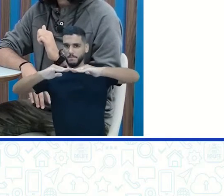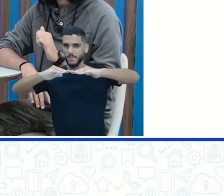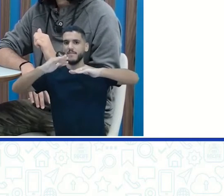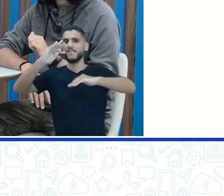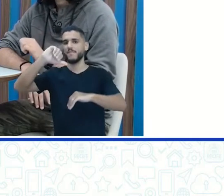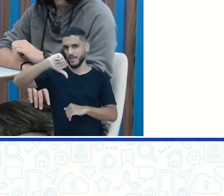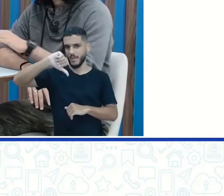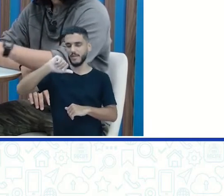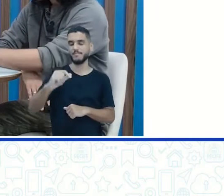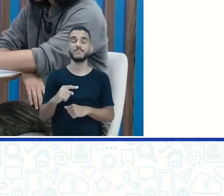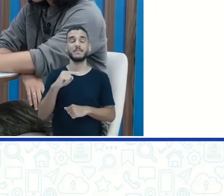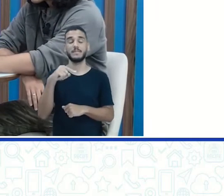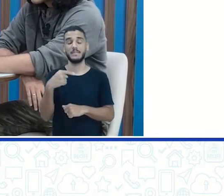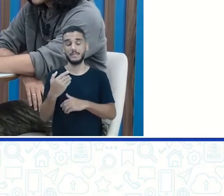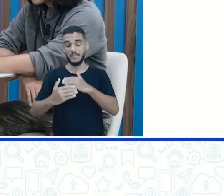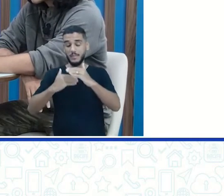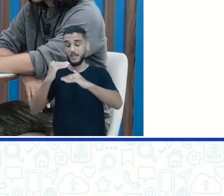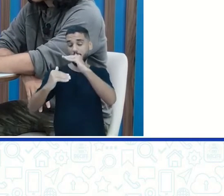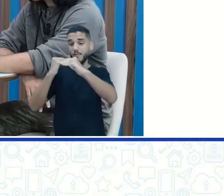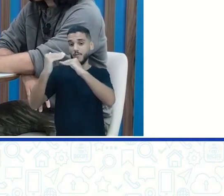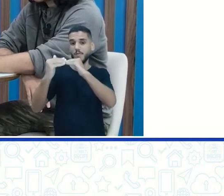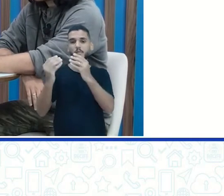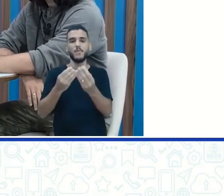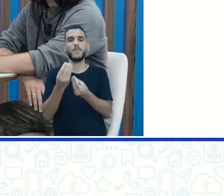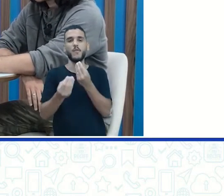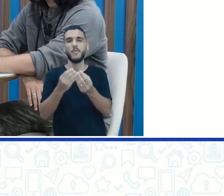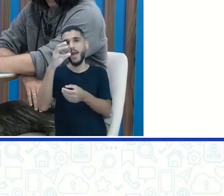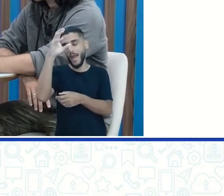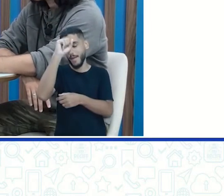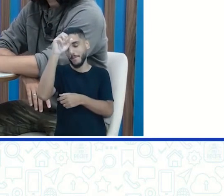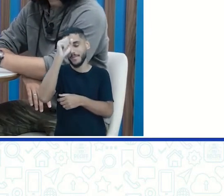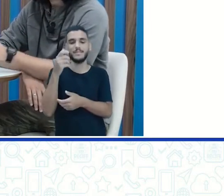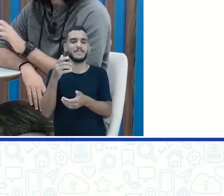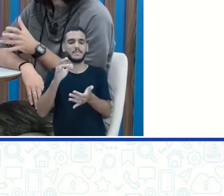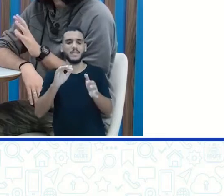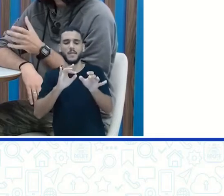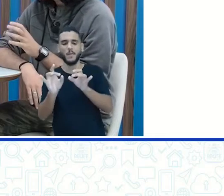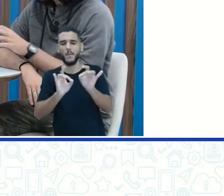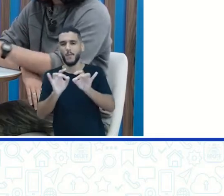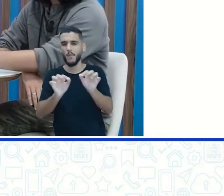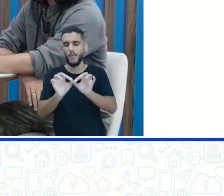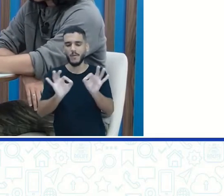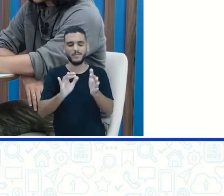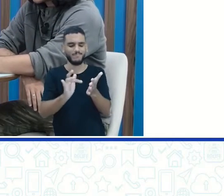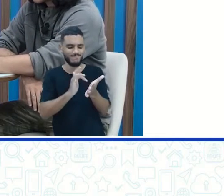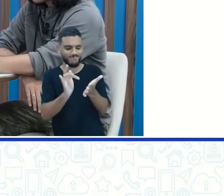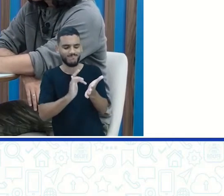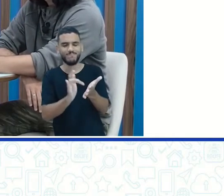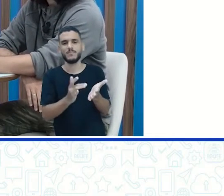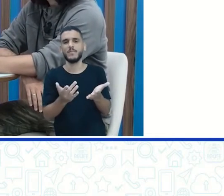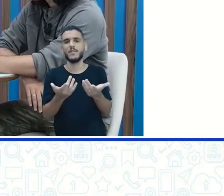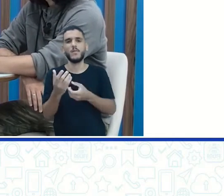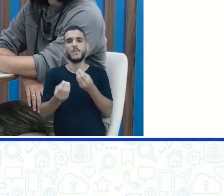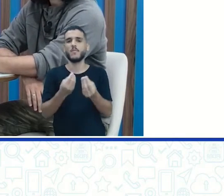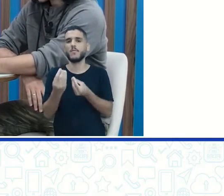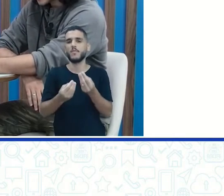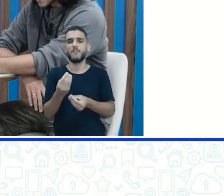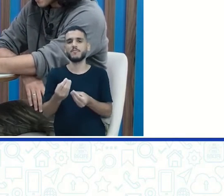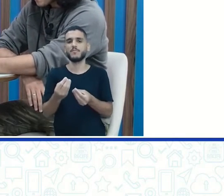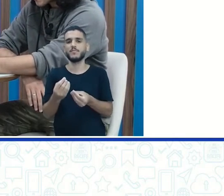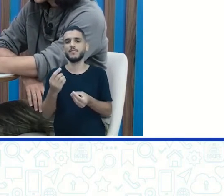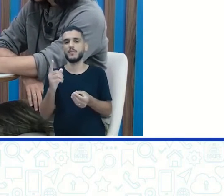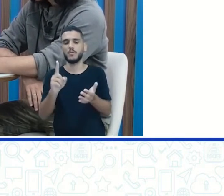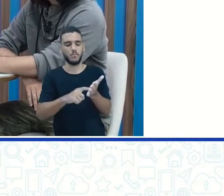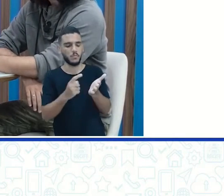pouco a questão de você apertar nas notas, saber onde seu dedo precisa